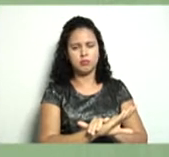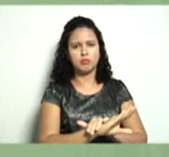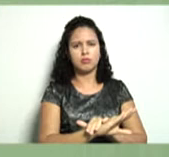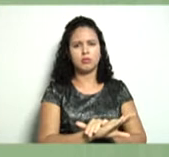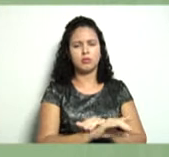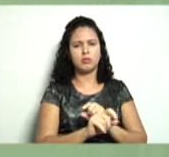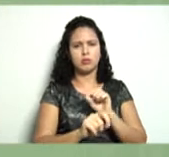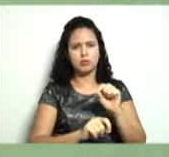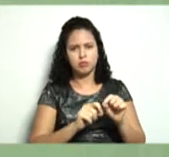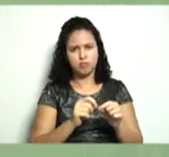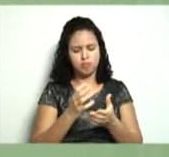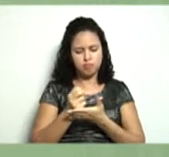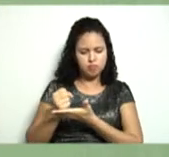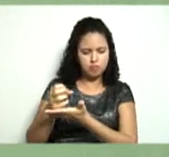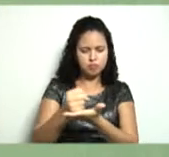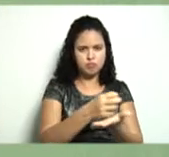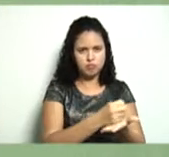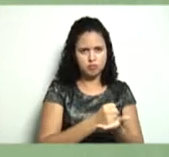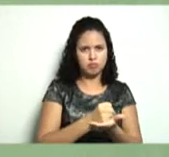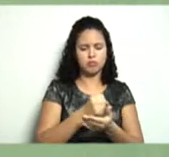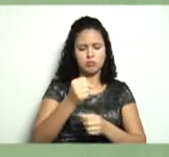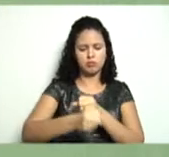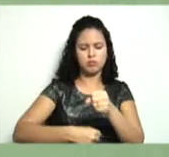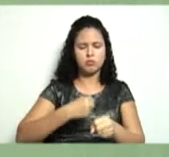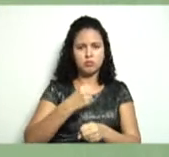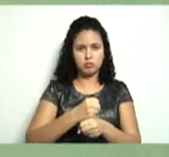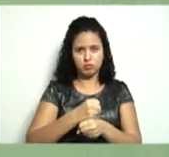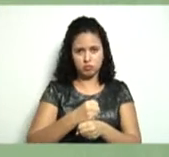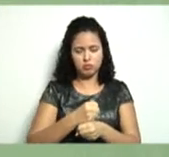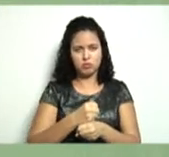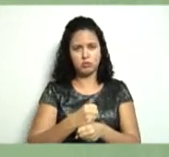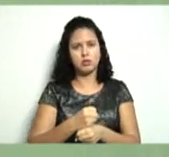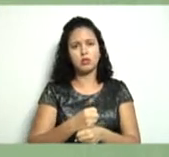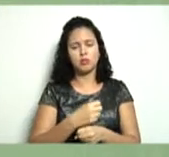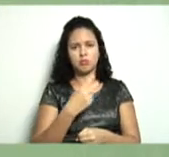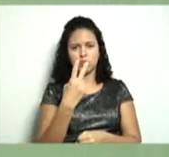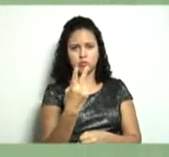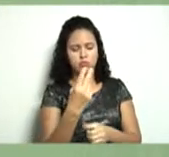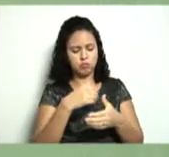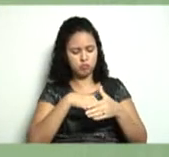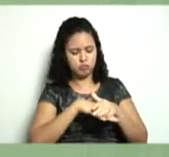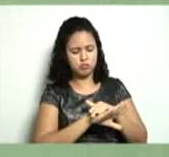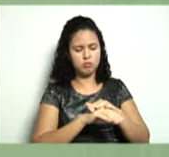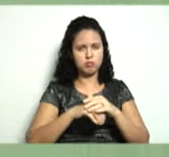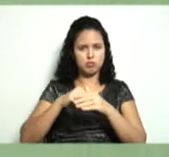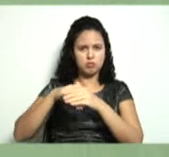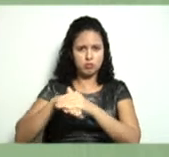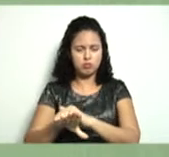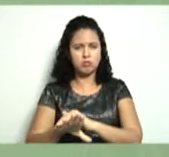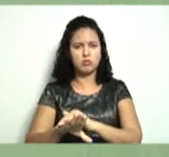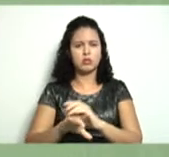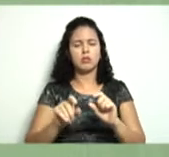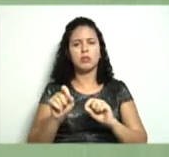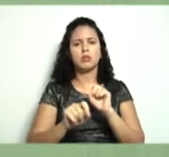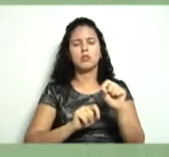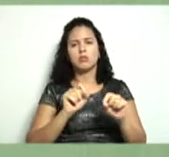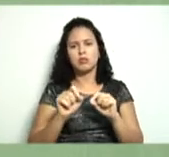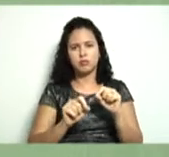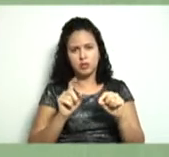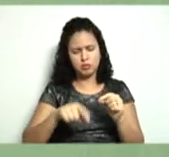líquidas apuradas no exercício. Então, são dois fundos que nós vamos estar observando que